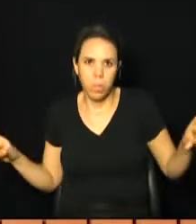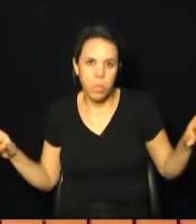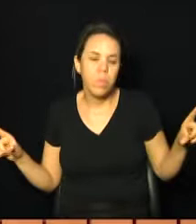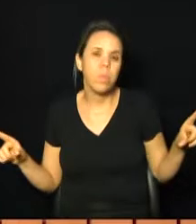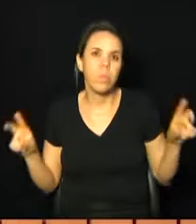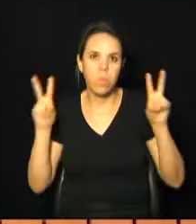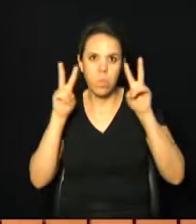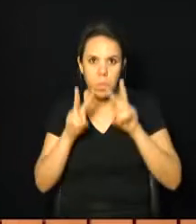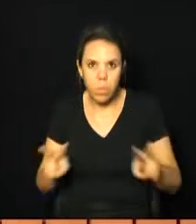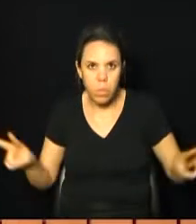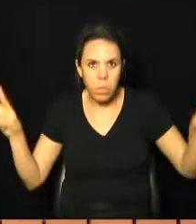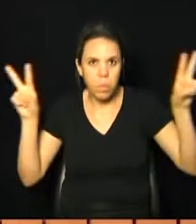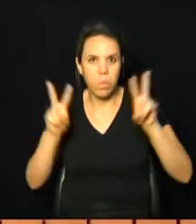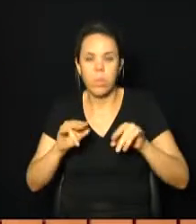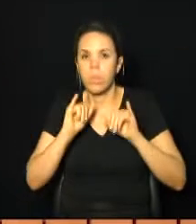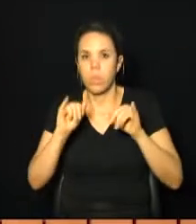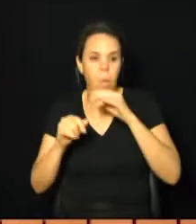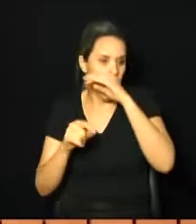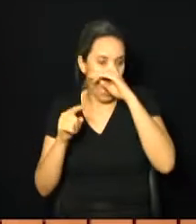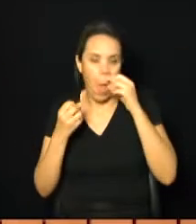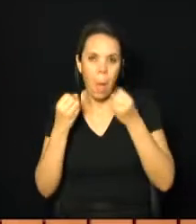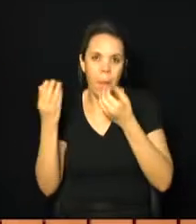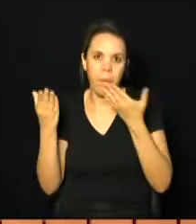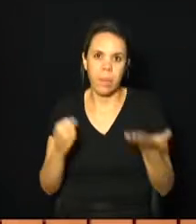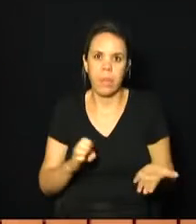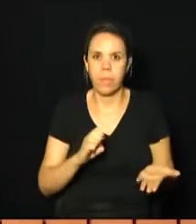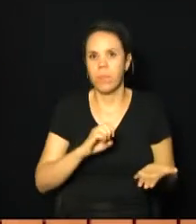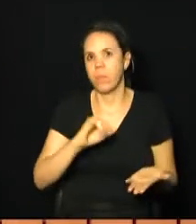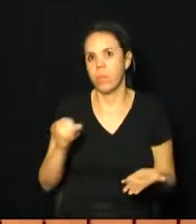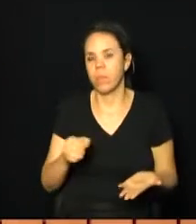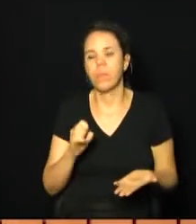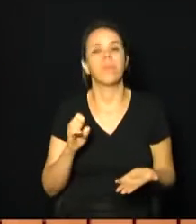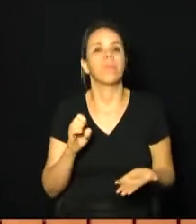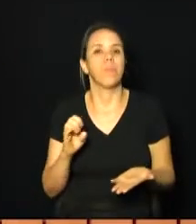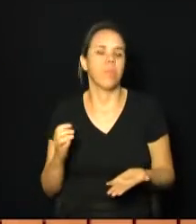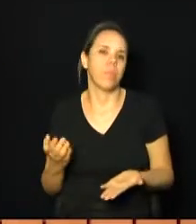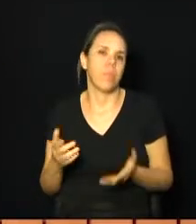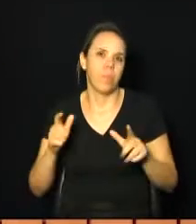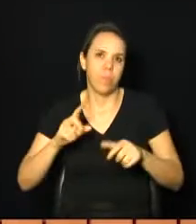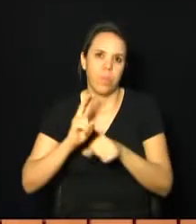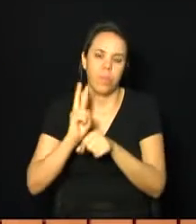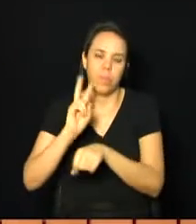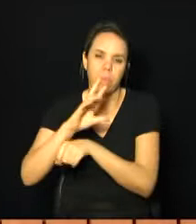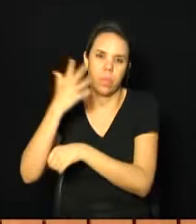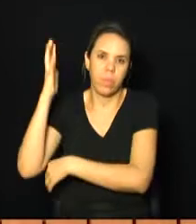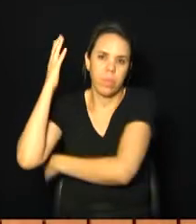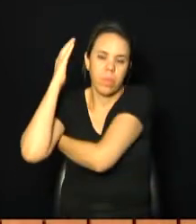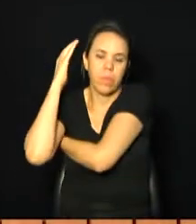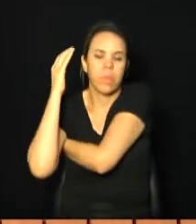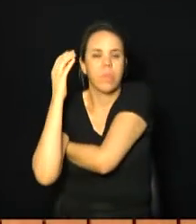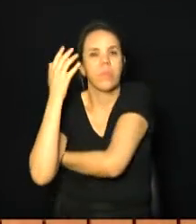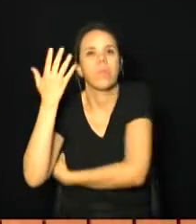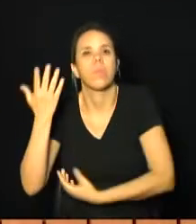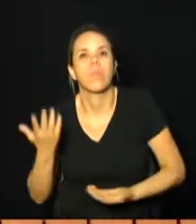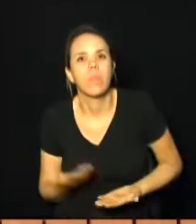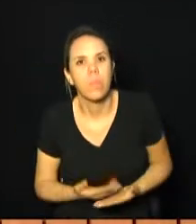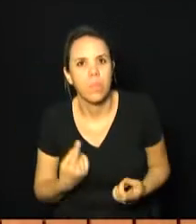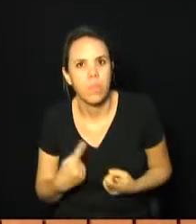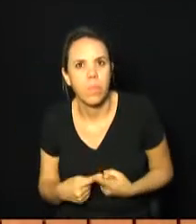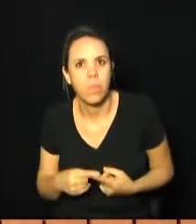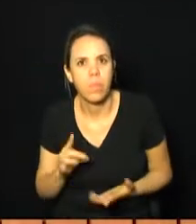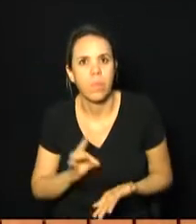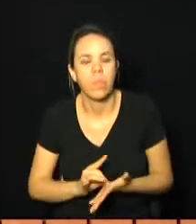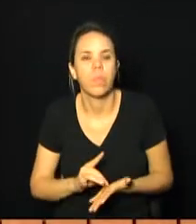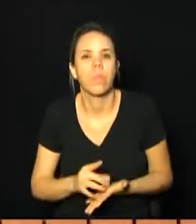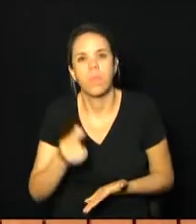grande e visível, para dizer, olha, bem-vindo ao Joaquim Egídio, você está entrando numa área de preservação ambiental. Porque realmente